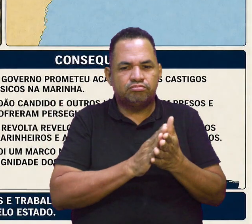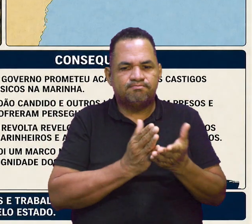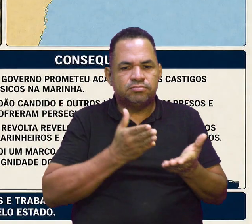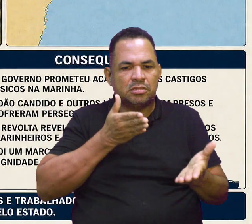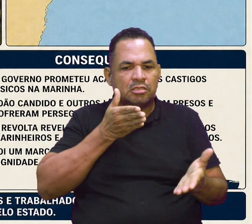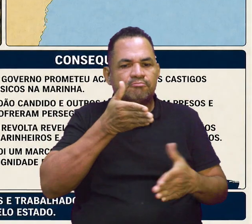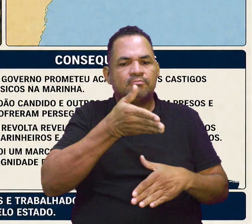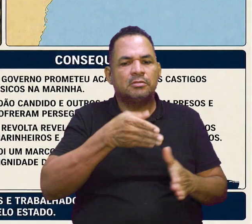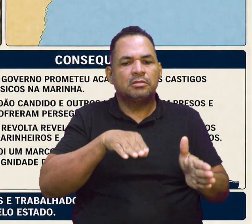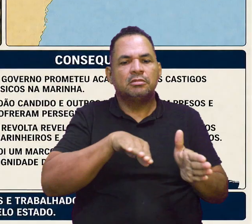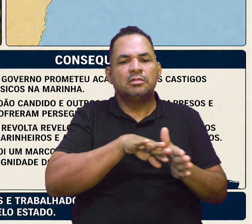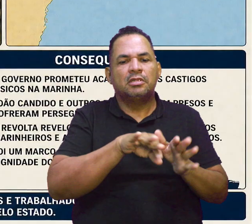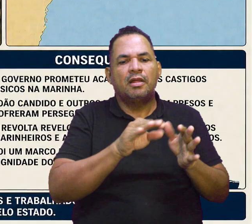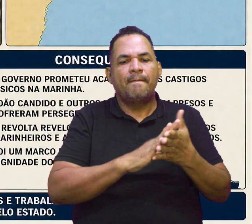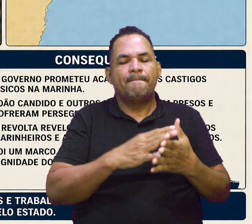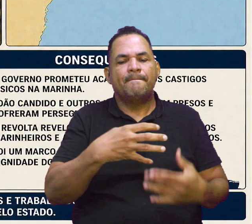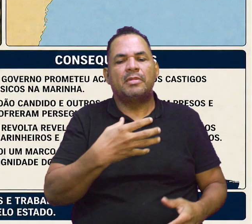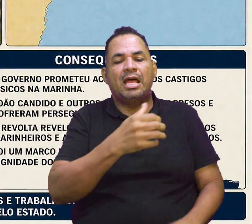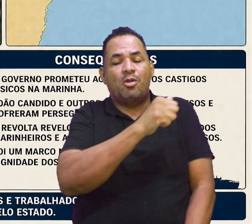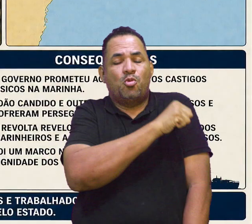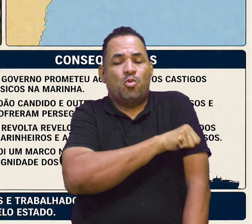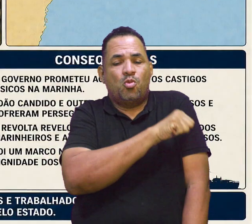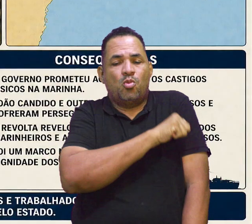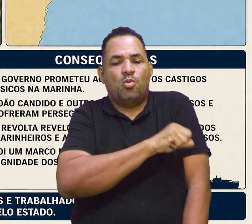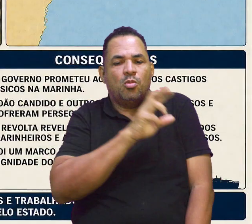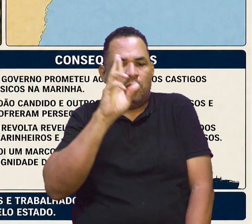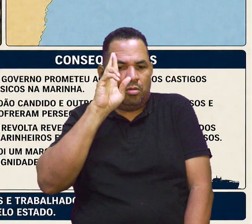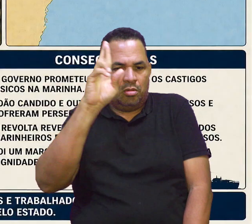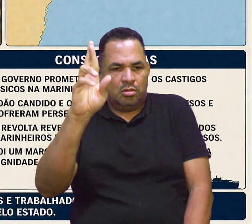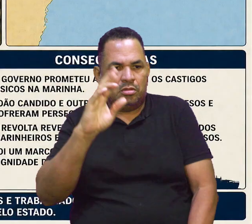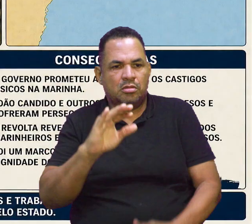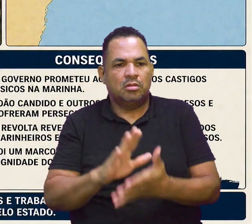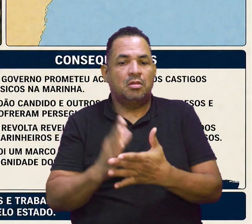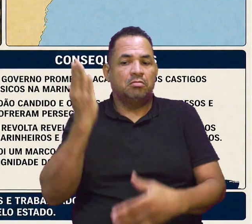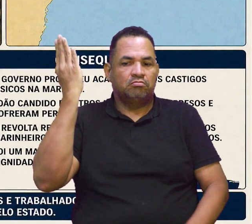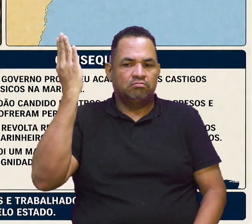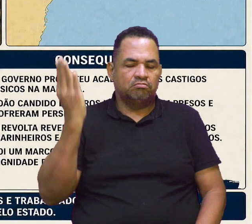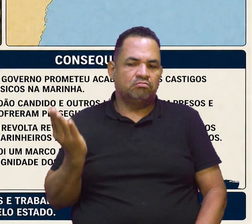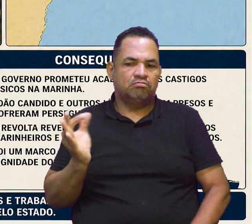de Guanabara. Liderados por João Cândido, eles